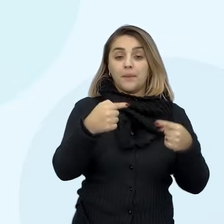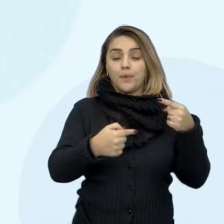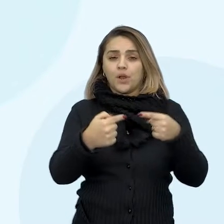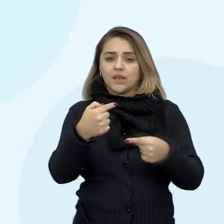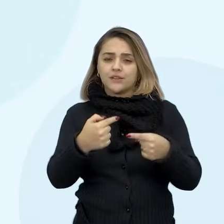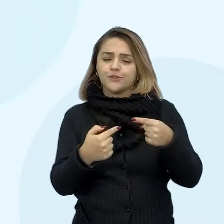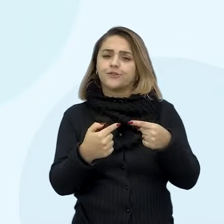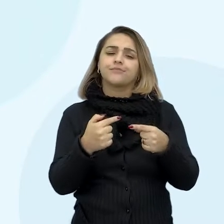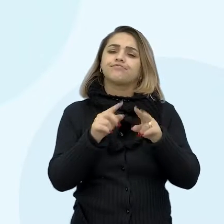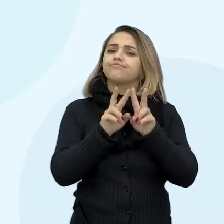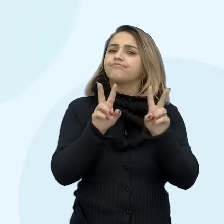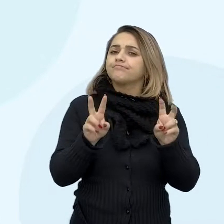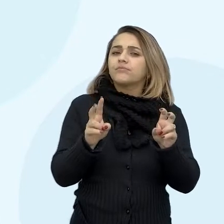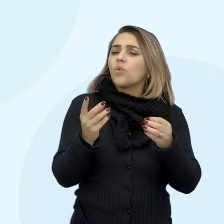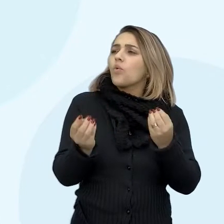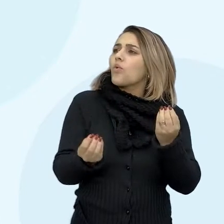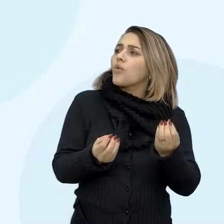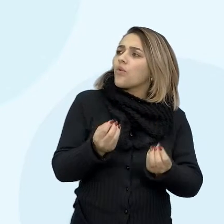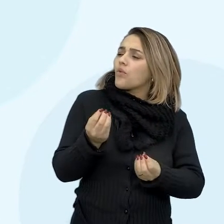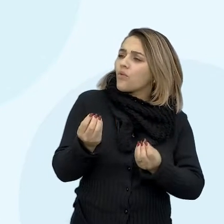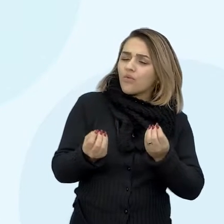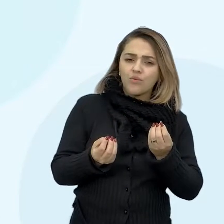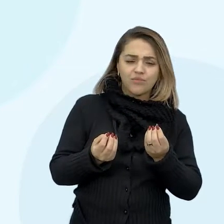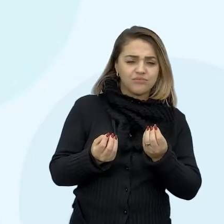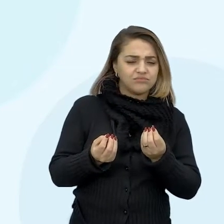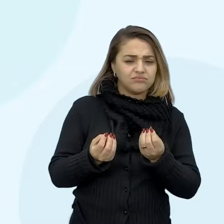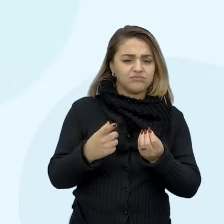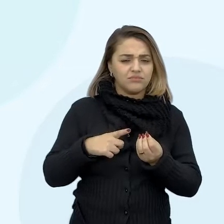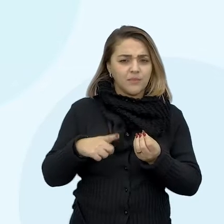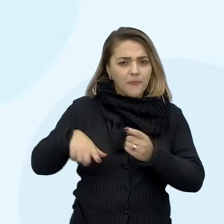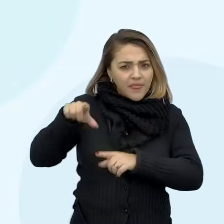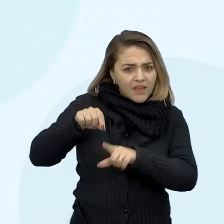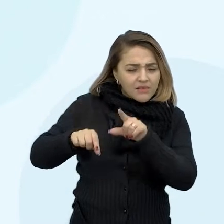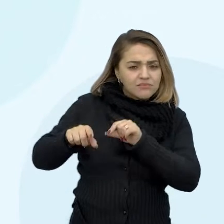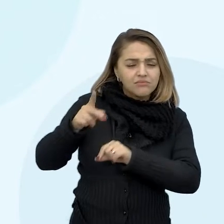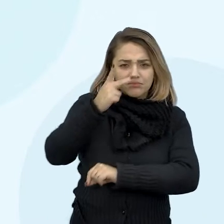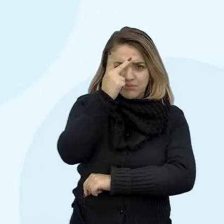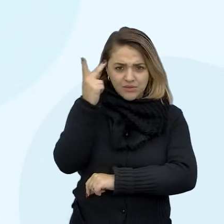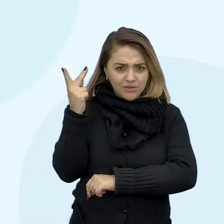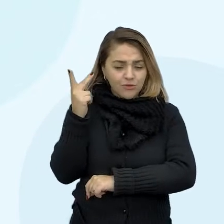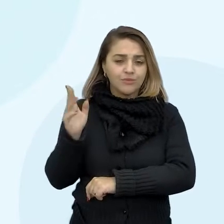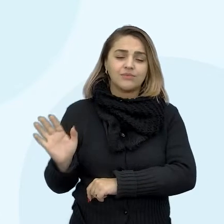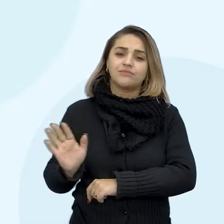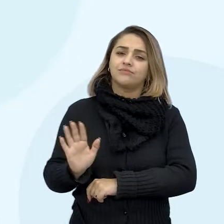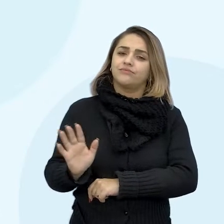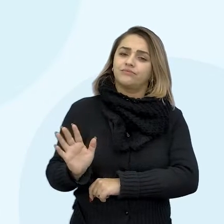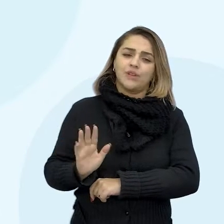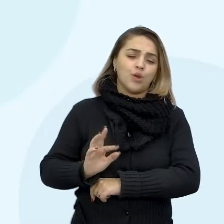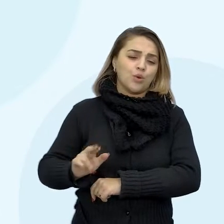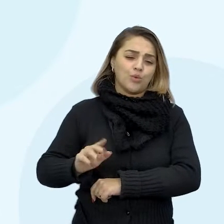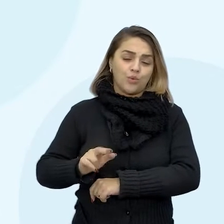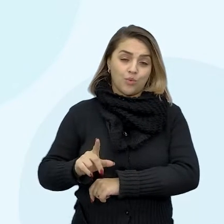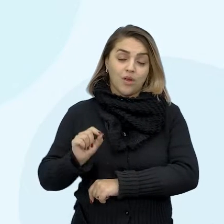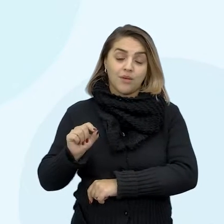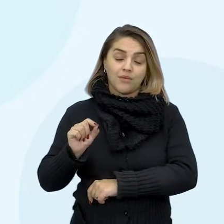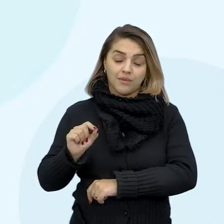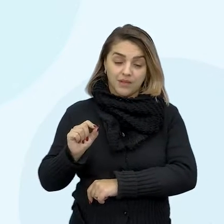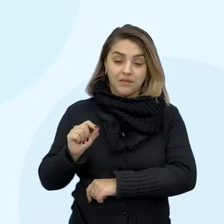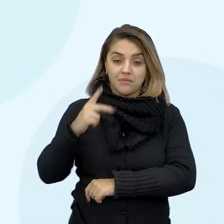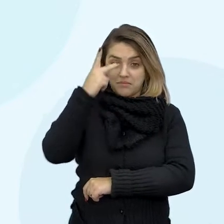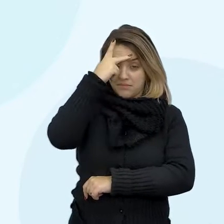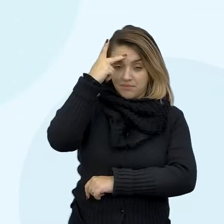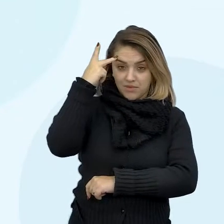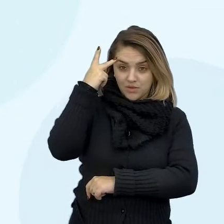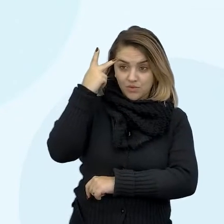como assim política, professor? Eleger pessoas? Não. E sim trazer as pessoas para